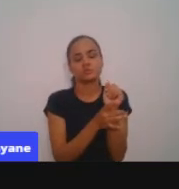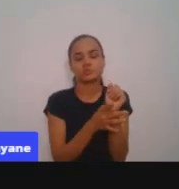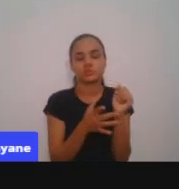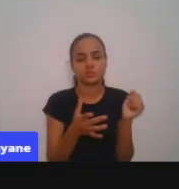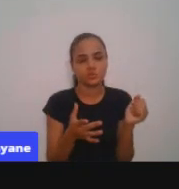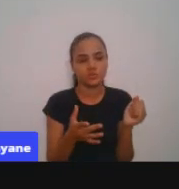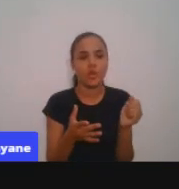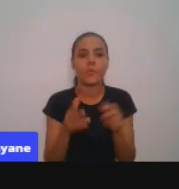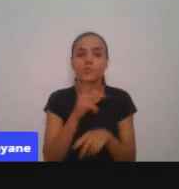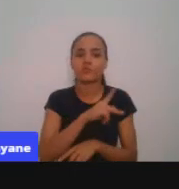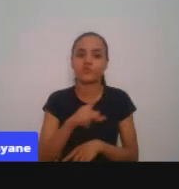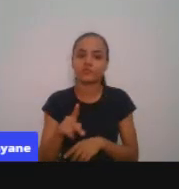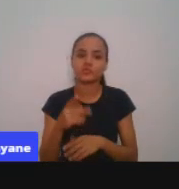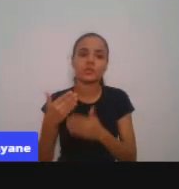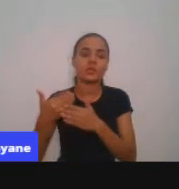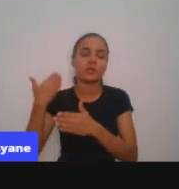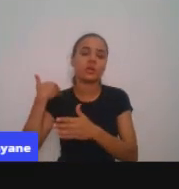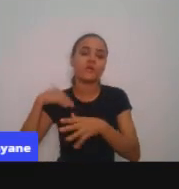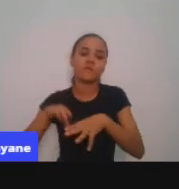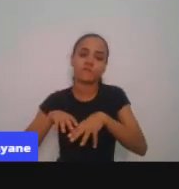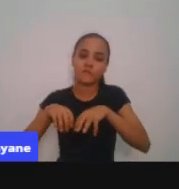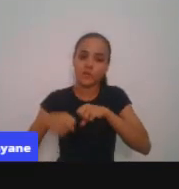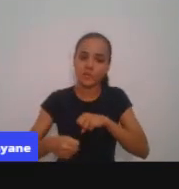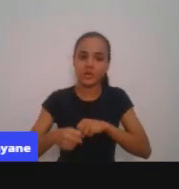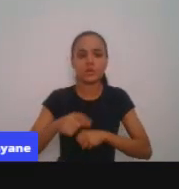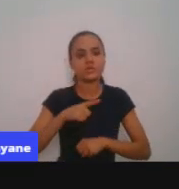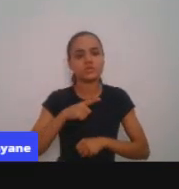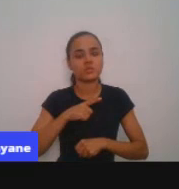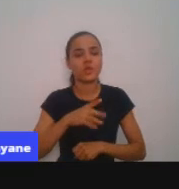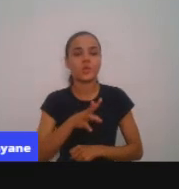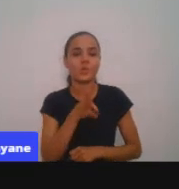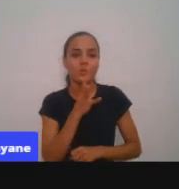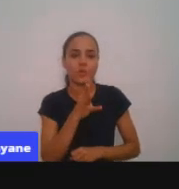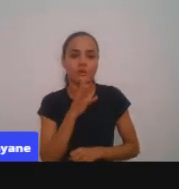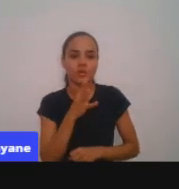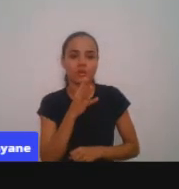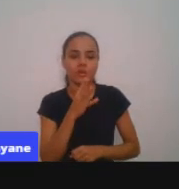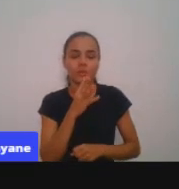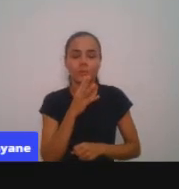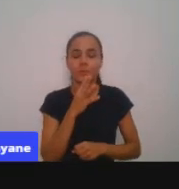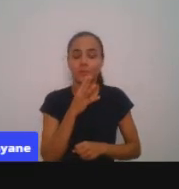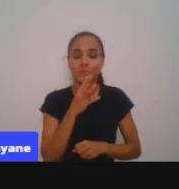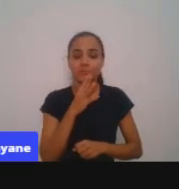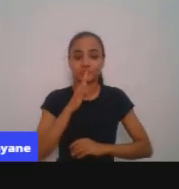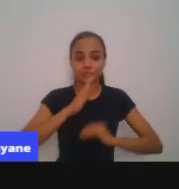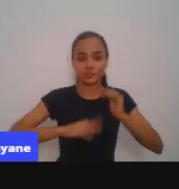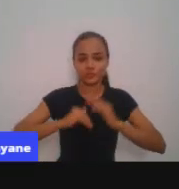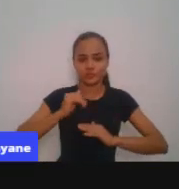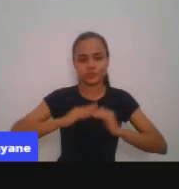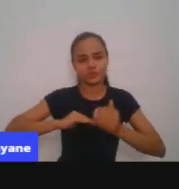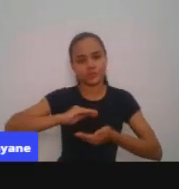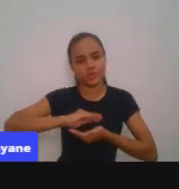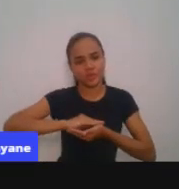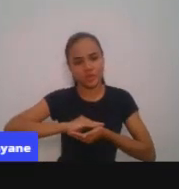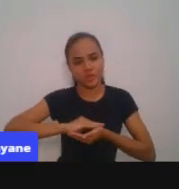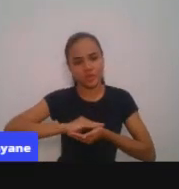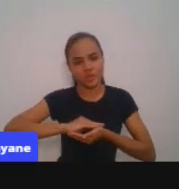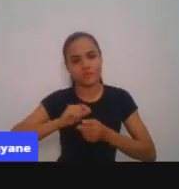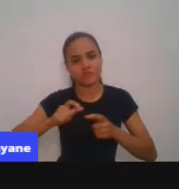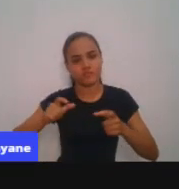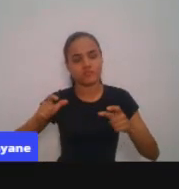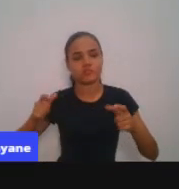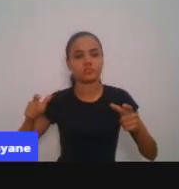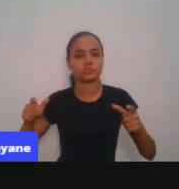formado, ele tem conhecimento. Boa parte dos profissionais da REME são especialistas em